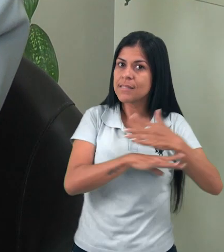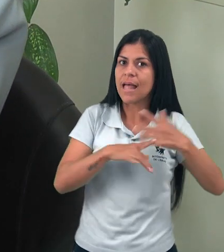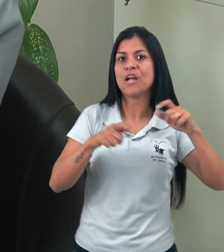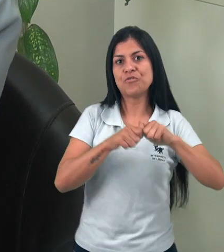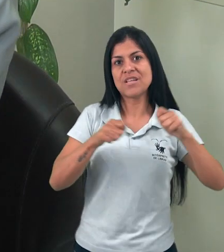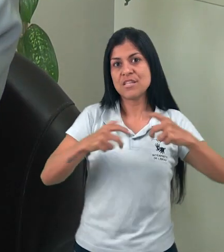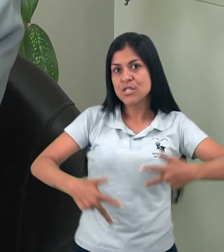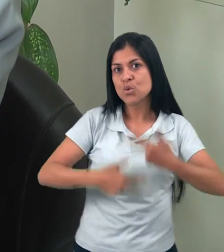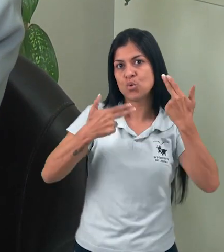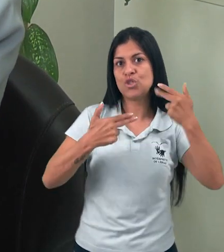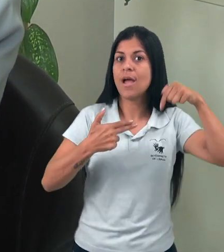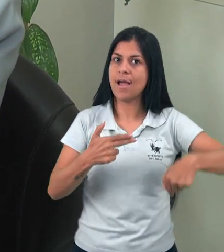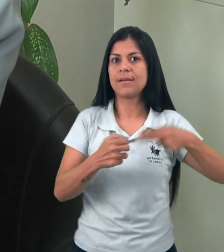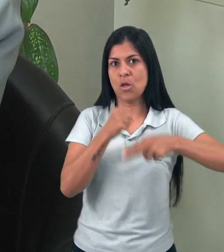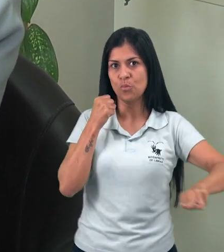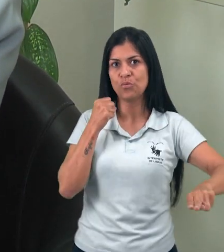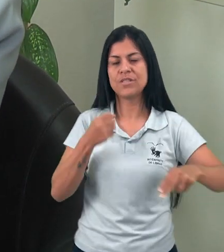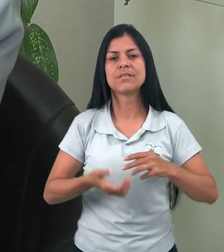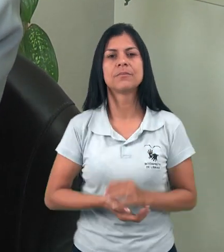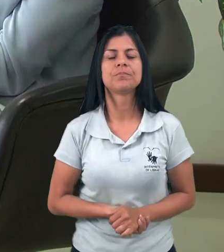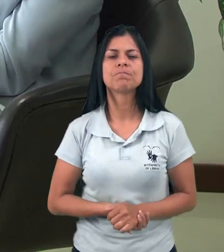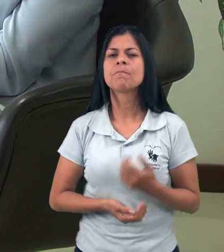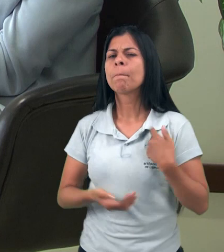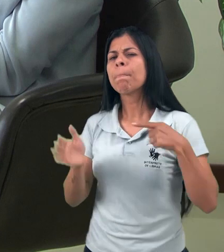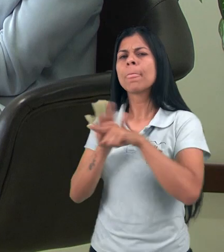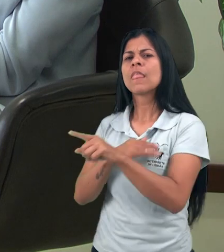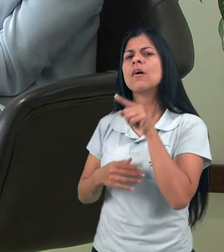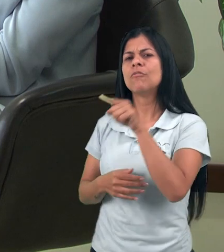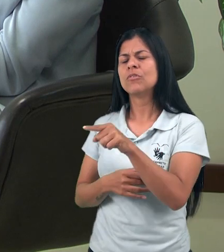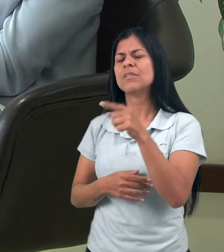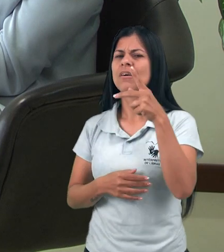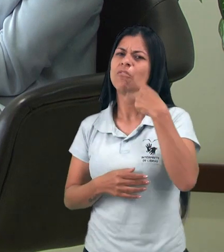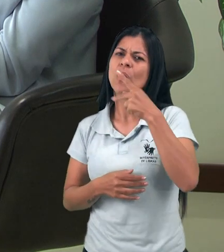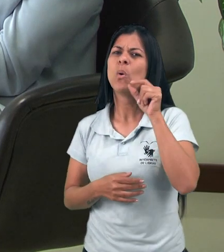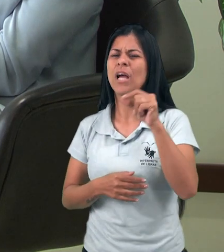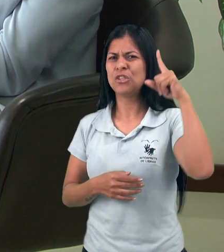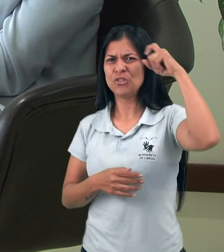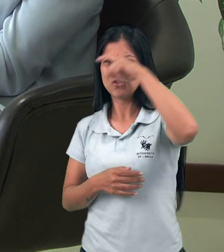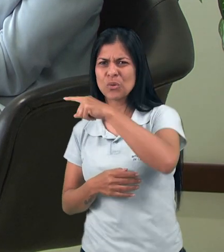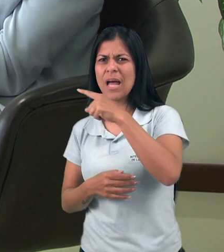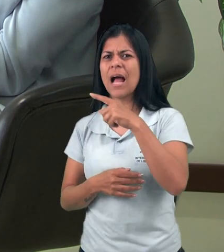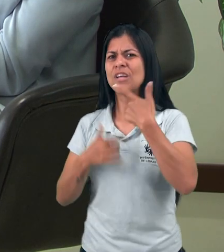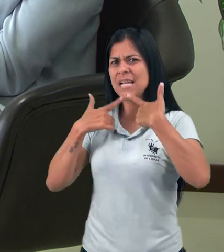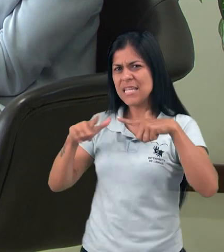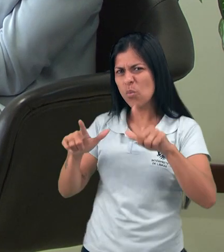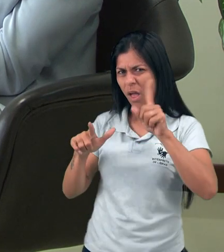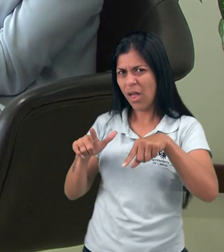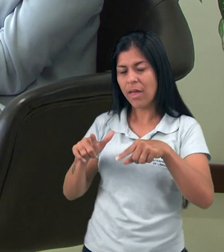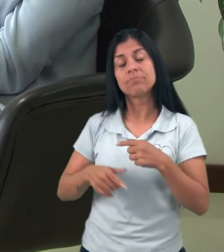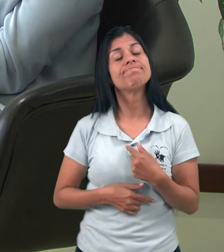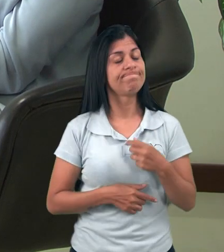virem tratar dentro do hospital universitário. Você comentou que no passado a língua era um dificultador, né? Hoje ainda